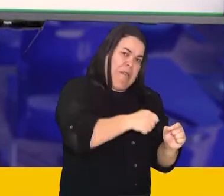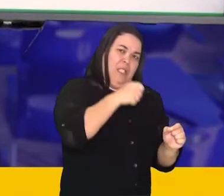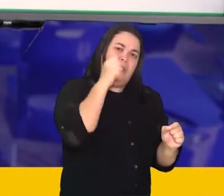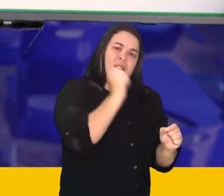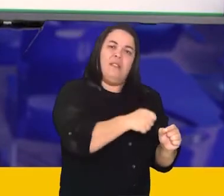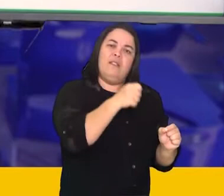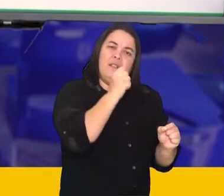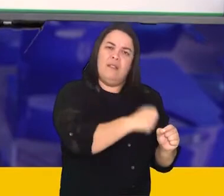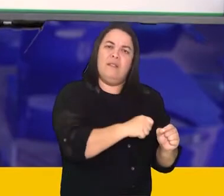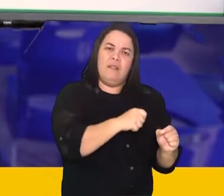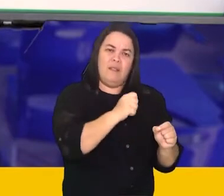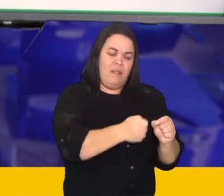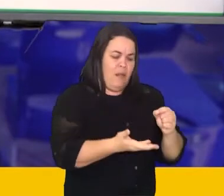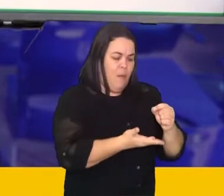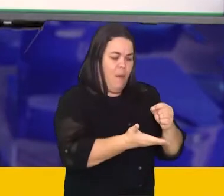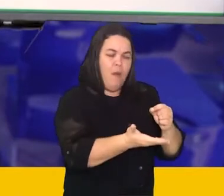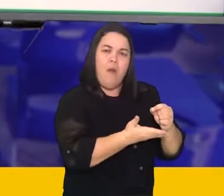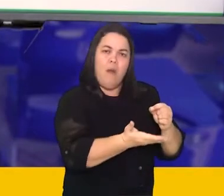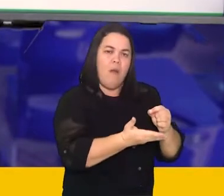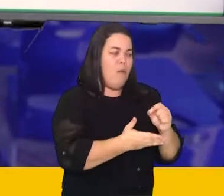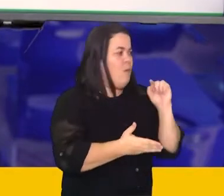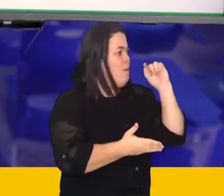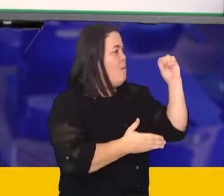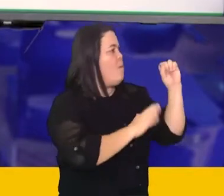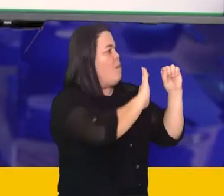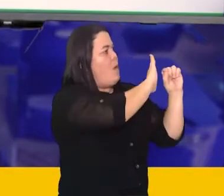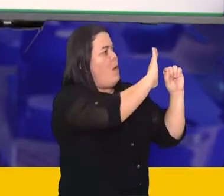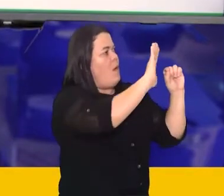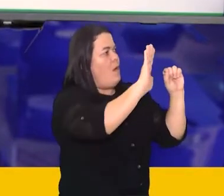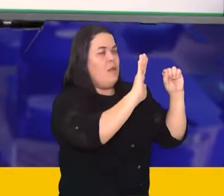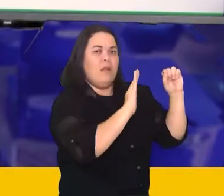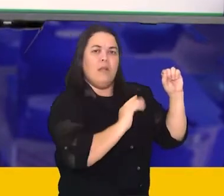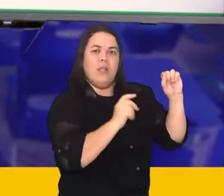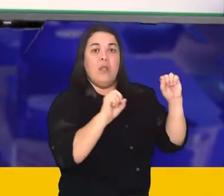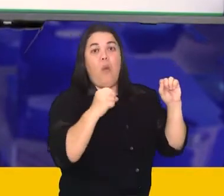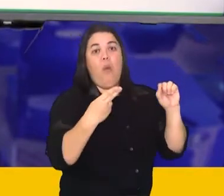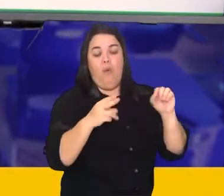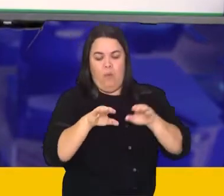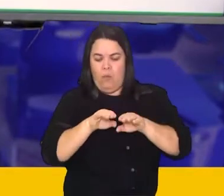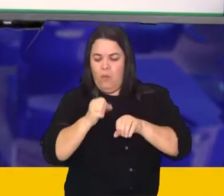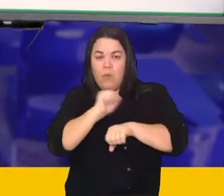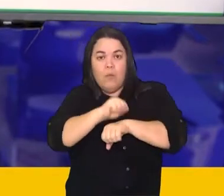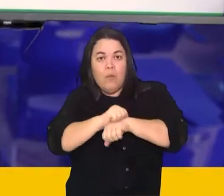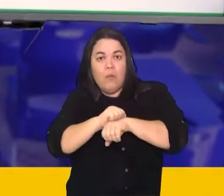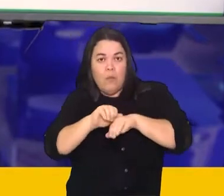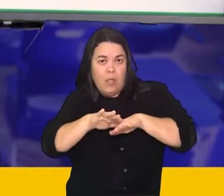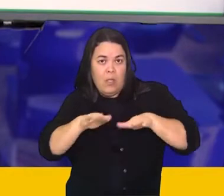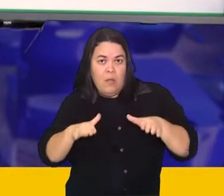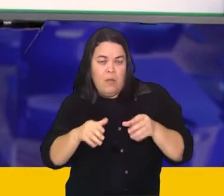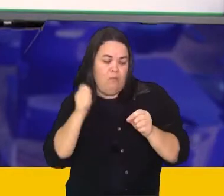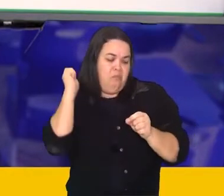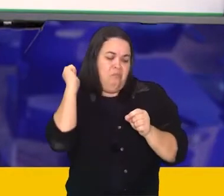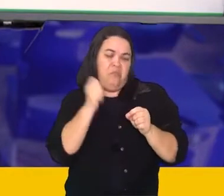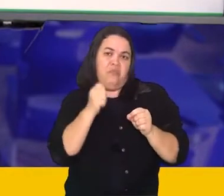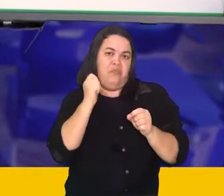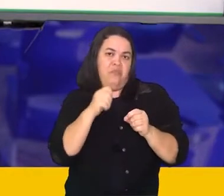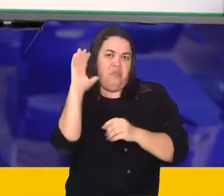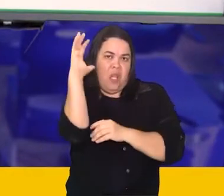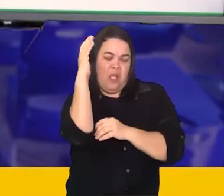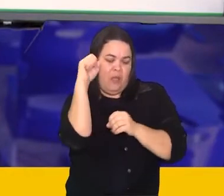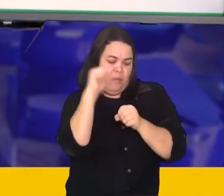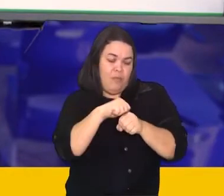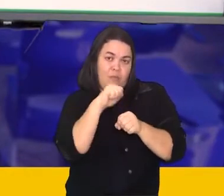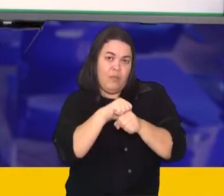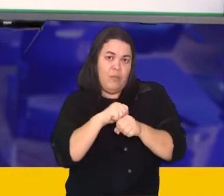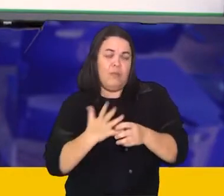em outro tipo de material, seja uma parede, seja madeira. E a outra parte do prego, que é chamada de